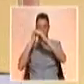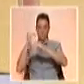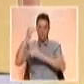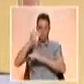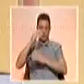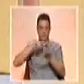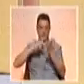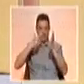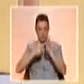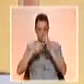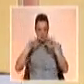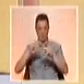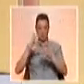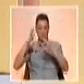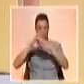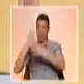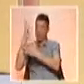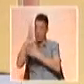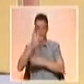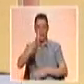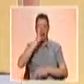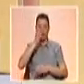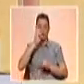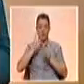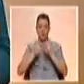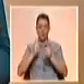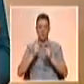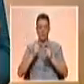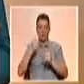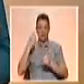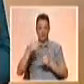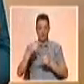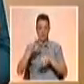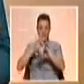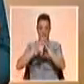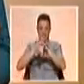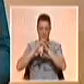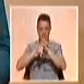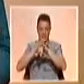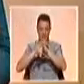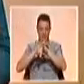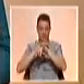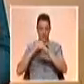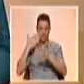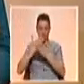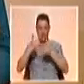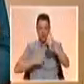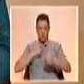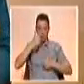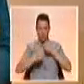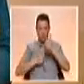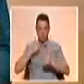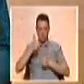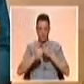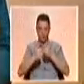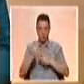Biotecnologia, que tem a ver com estas questões do ambiente, da água e não só. Que concurso é este? Tem a ver com sensibilização. Lançámos este concurso juntamente com a